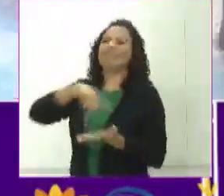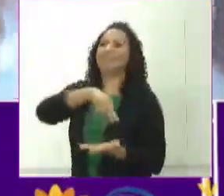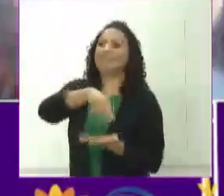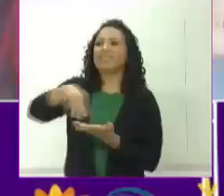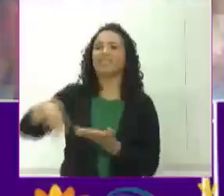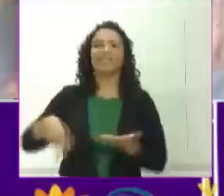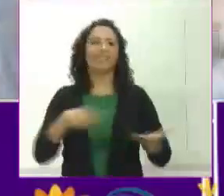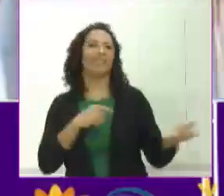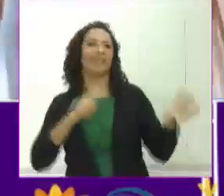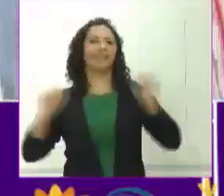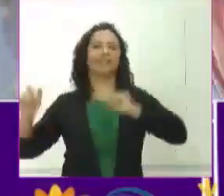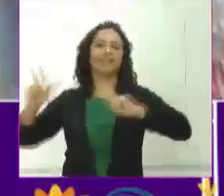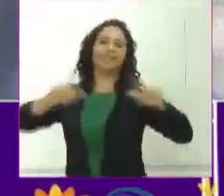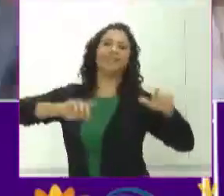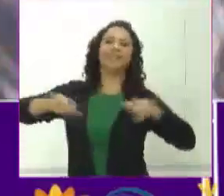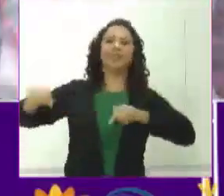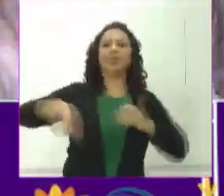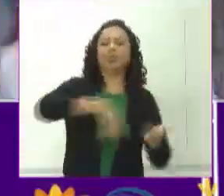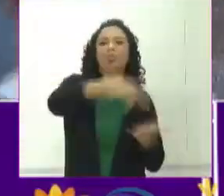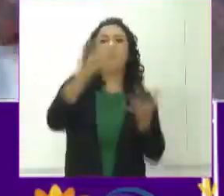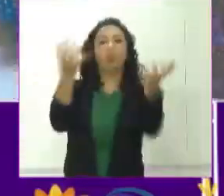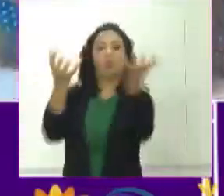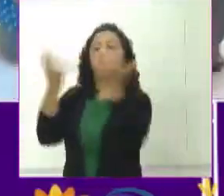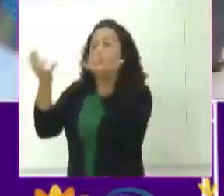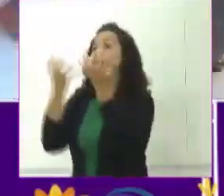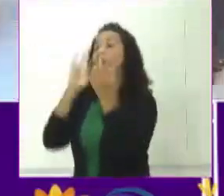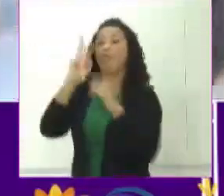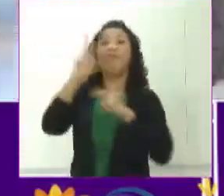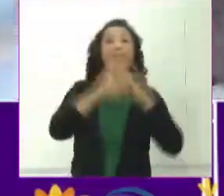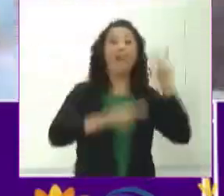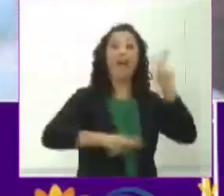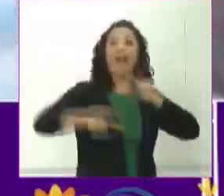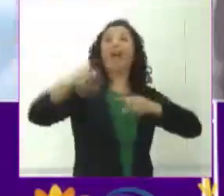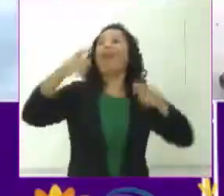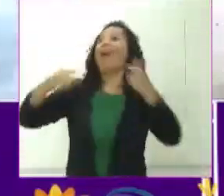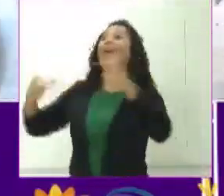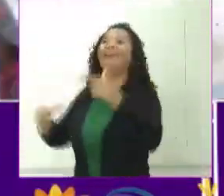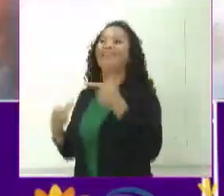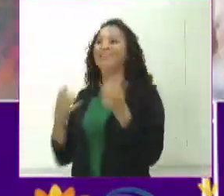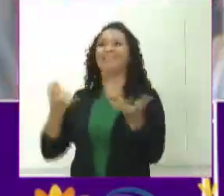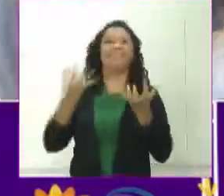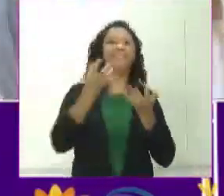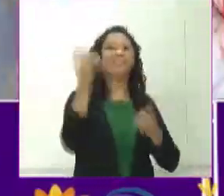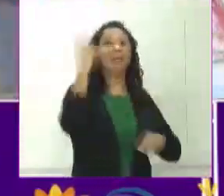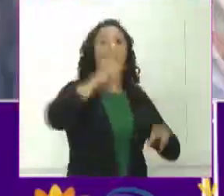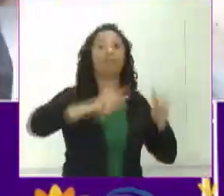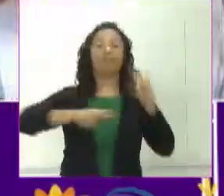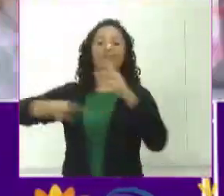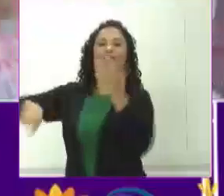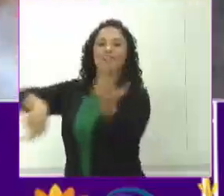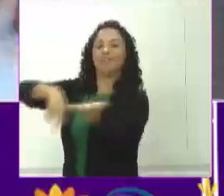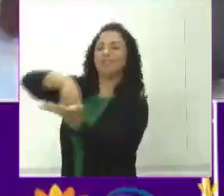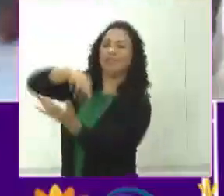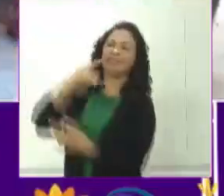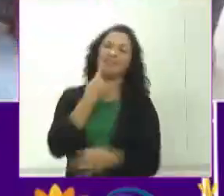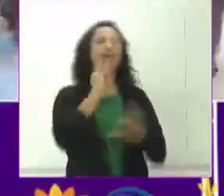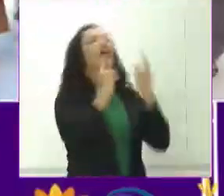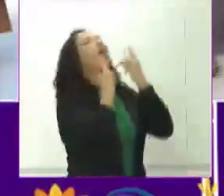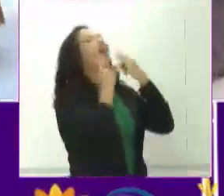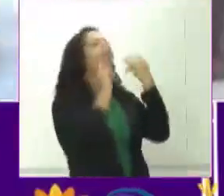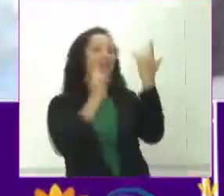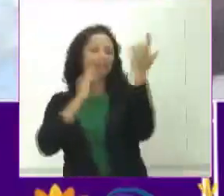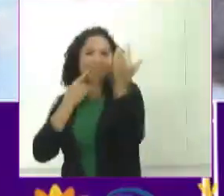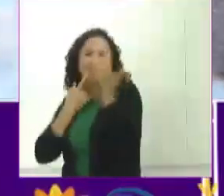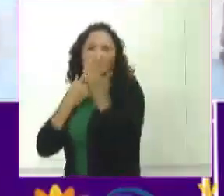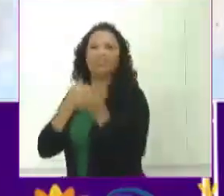a cachaça, mané, eu quero ver para voar. Traz a cachaça, mané,